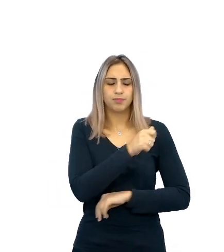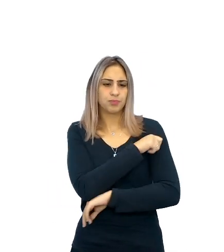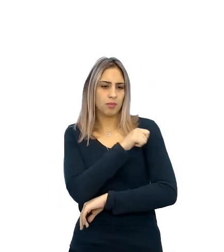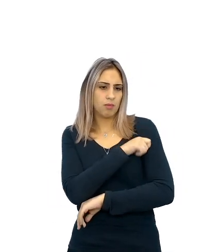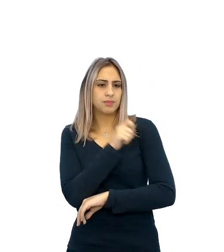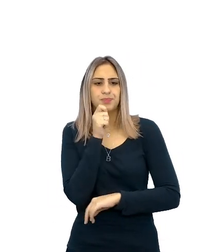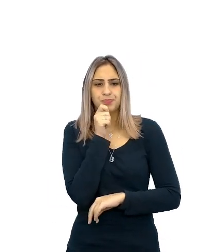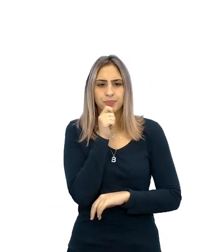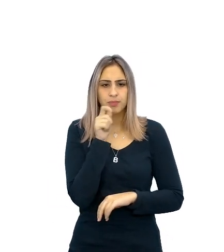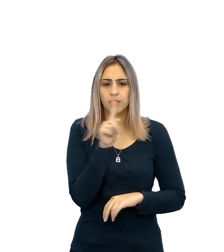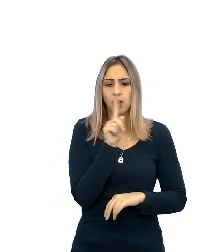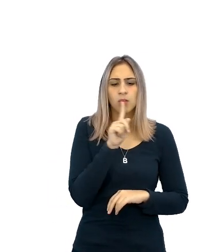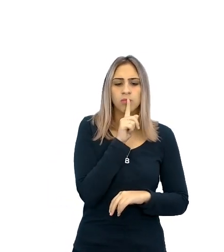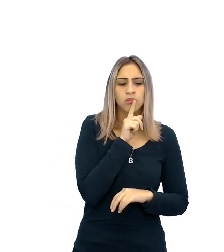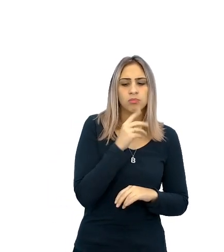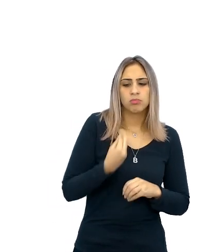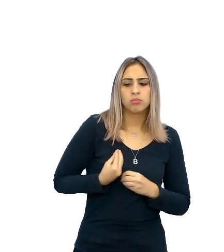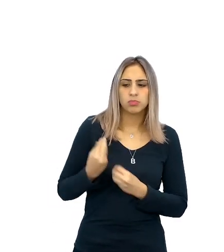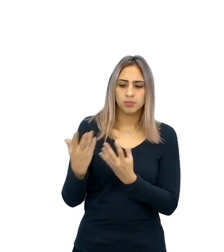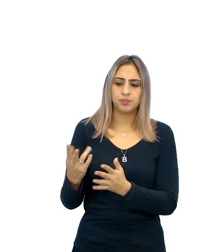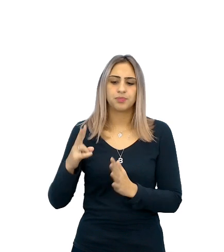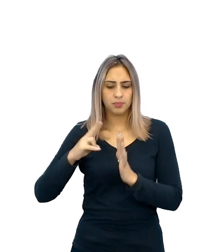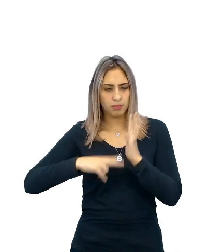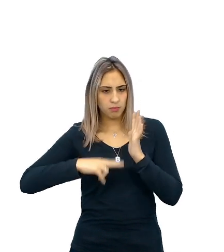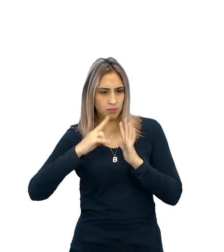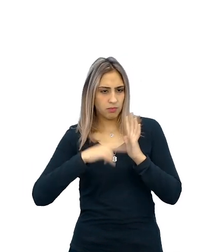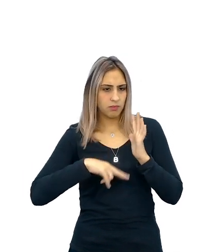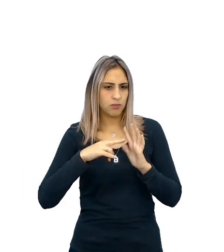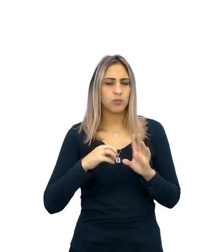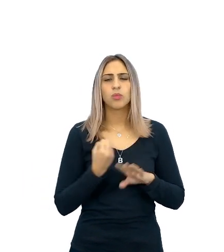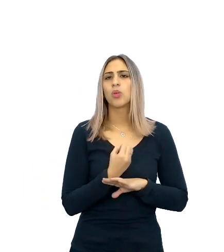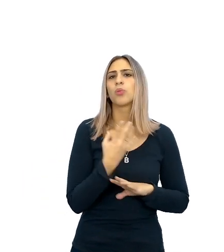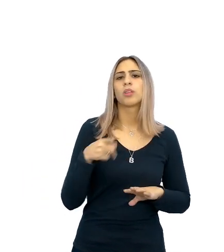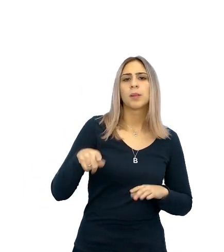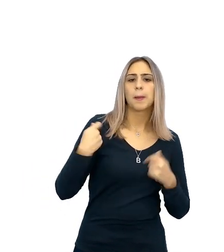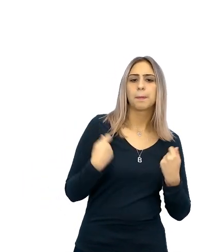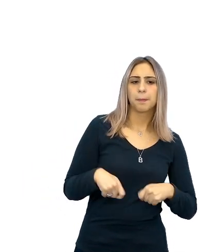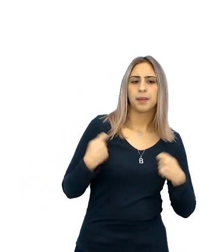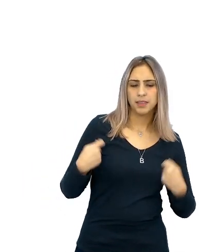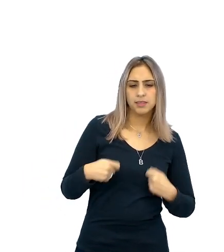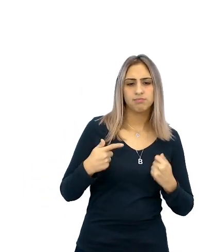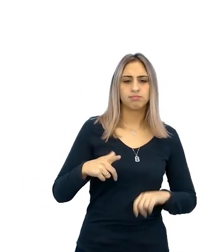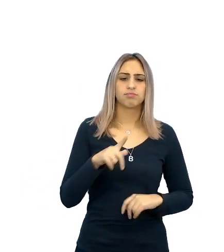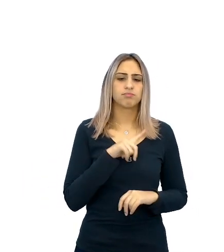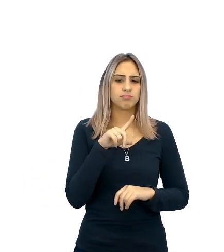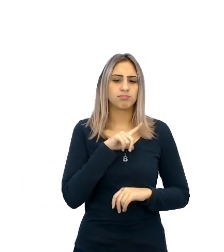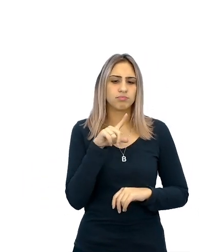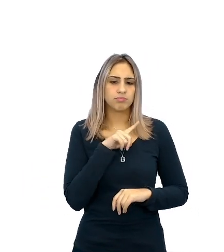estudantes ainda não dominam, né, a leitura, o quanto eles precisam ter